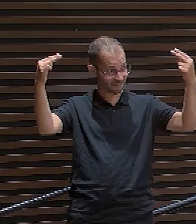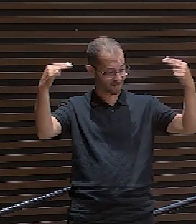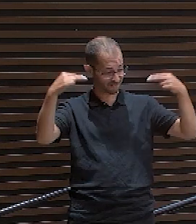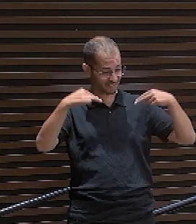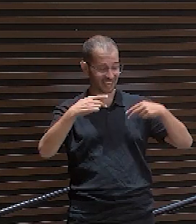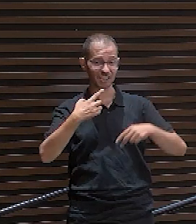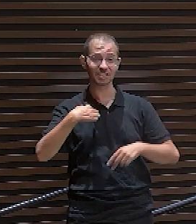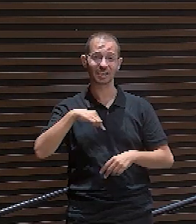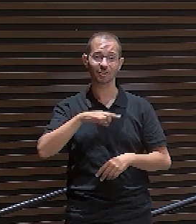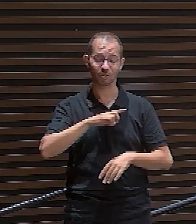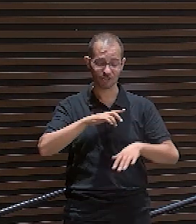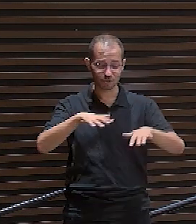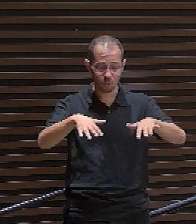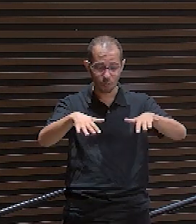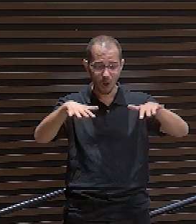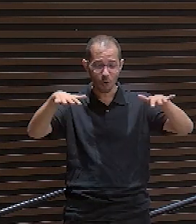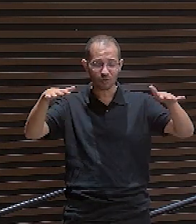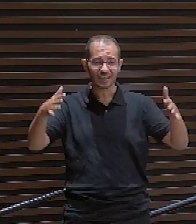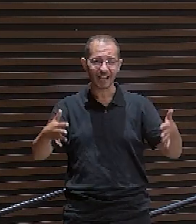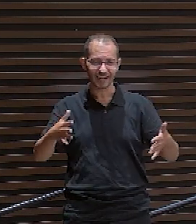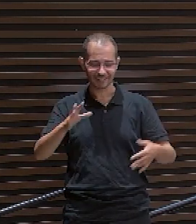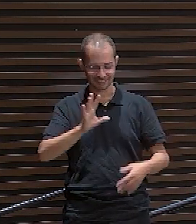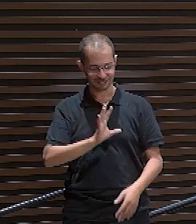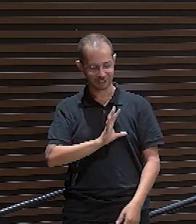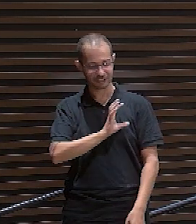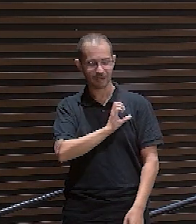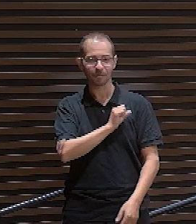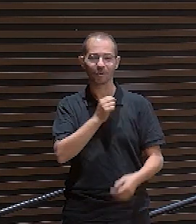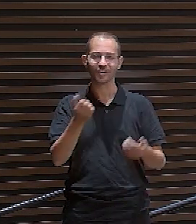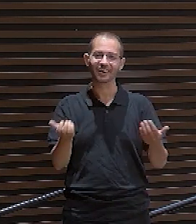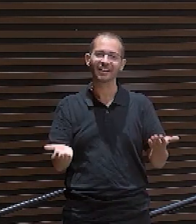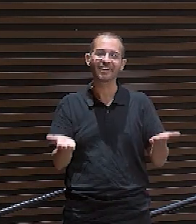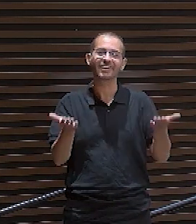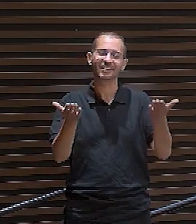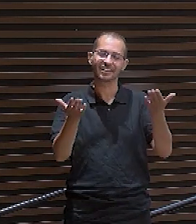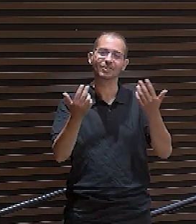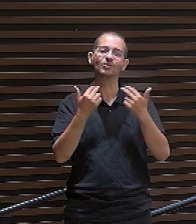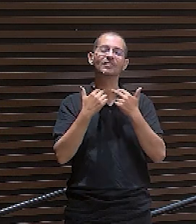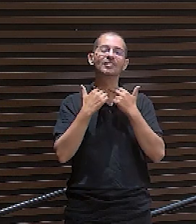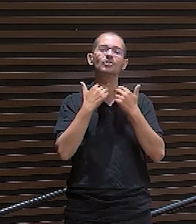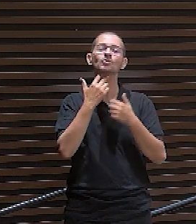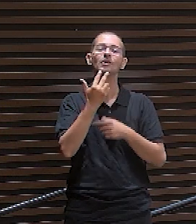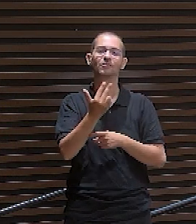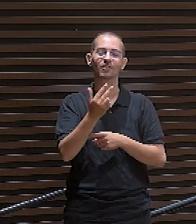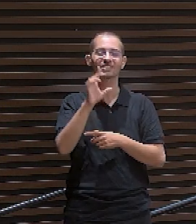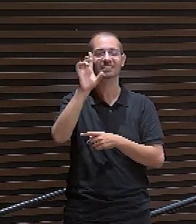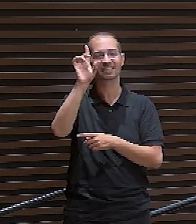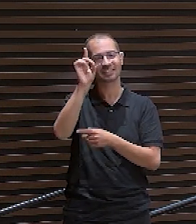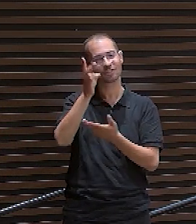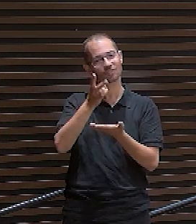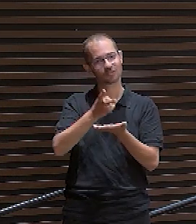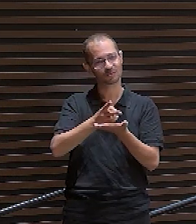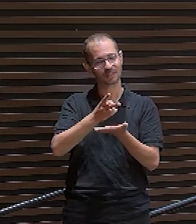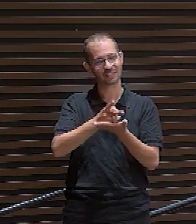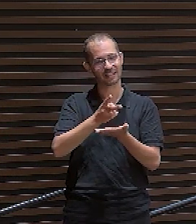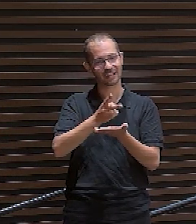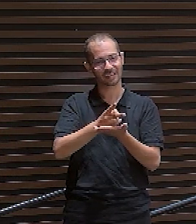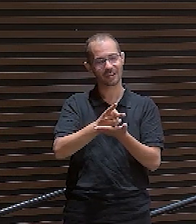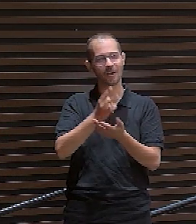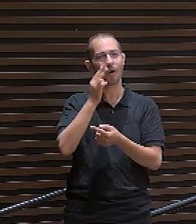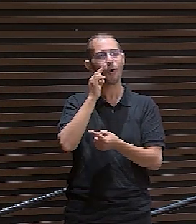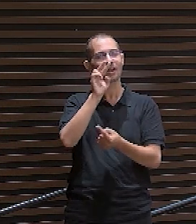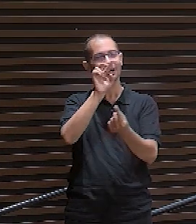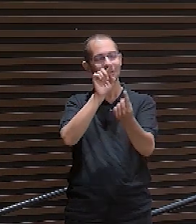um altar de amor erguido em sua voz. Que Deus nos mantenha olhando para